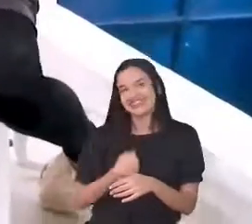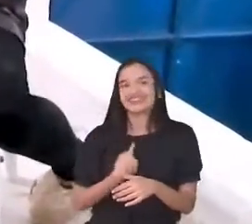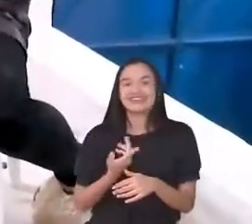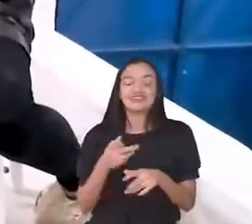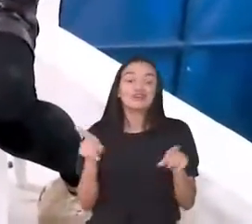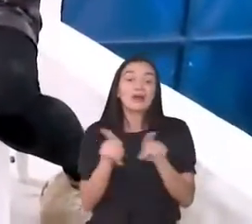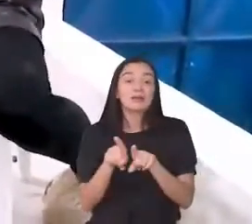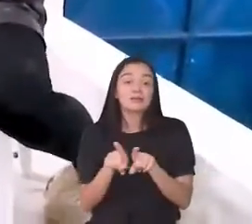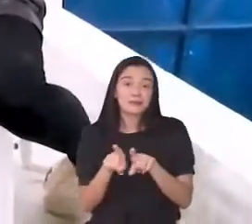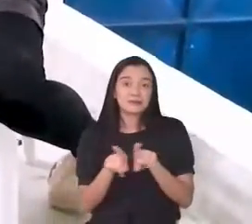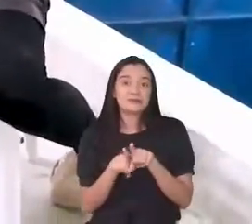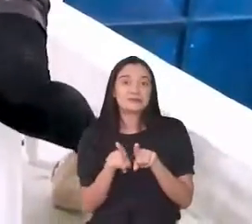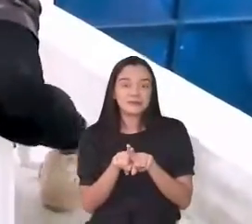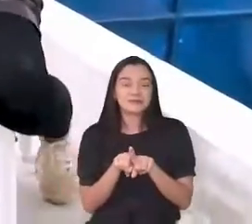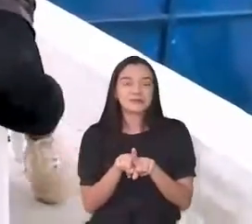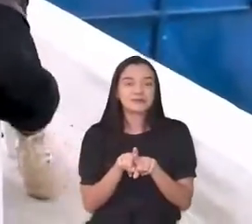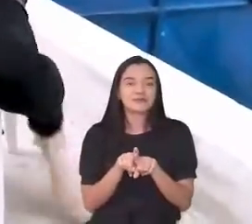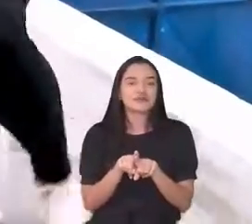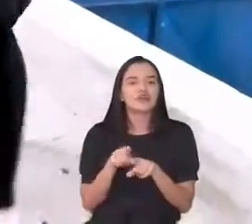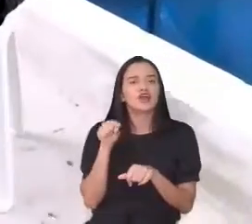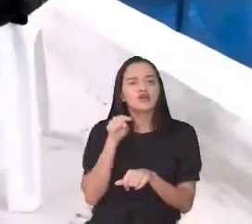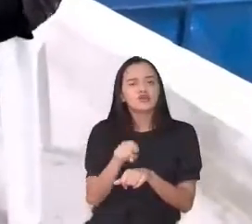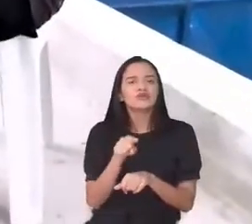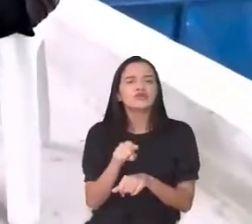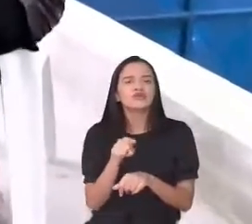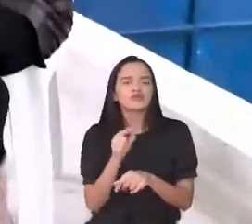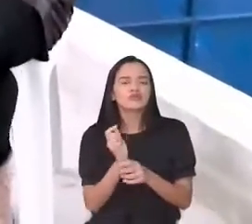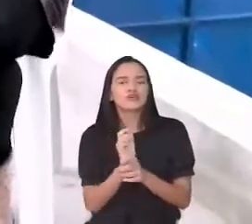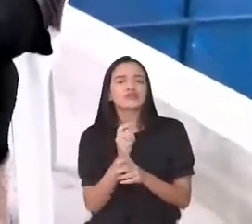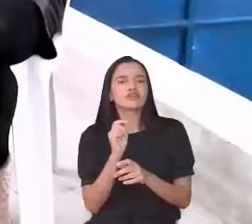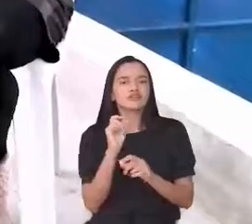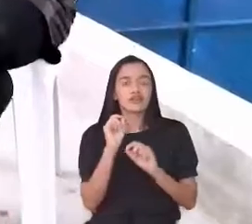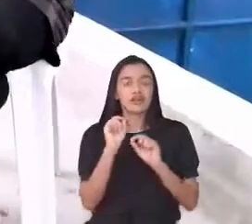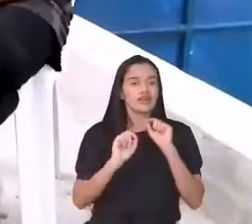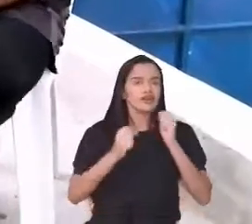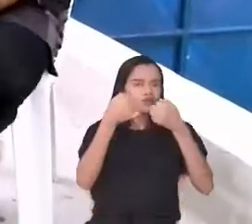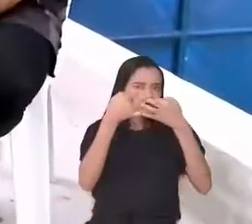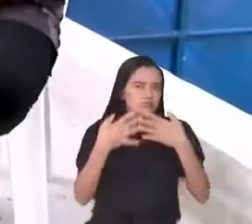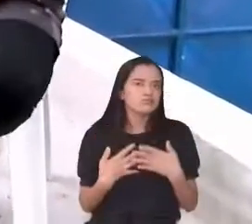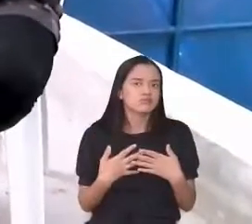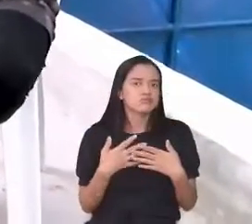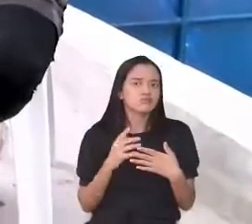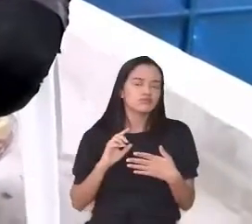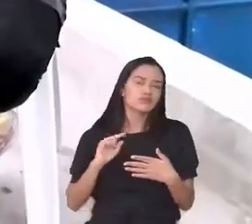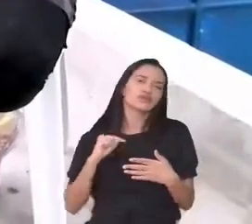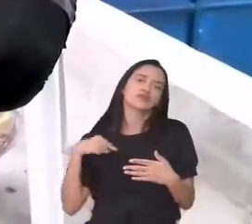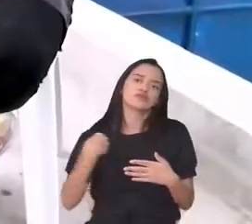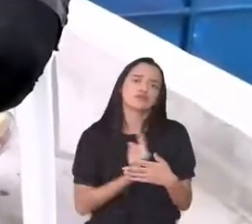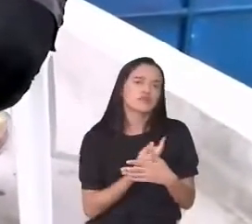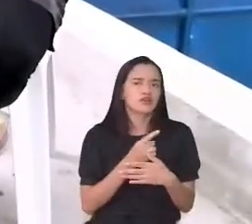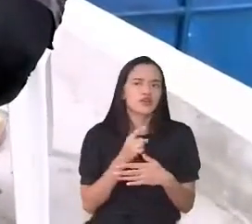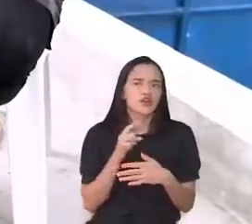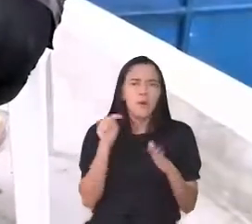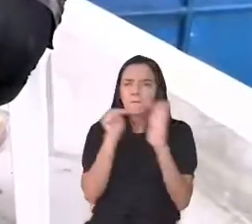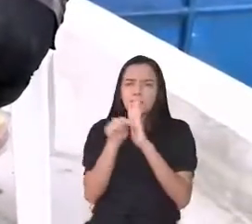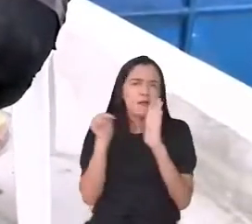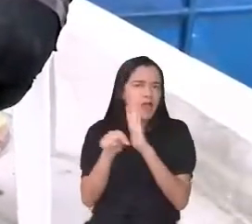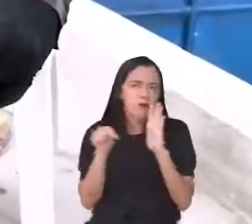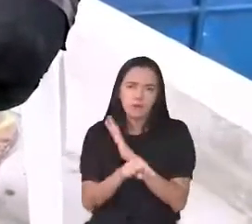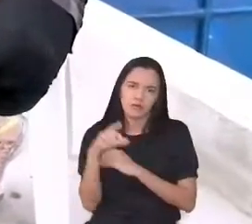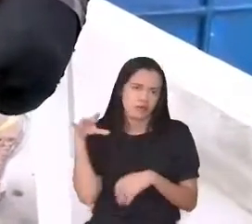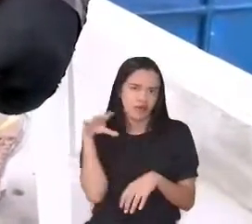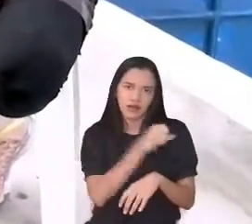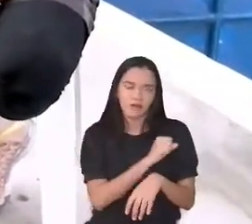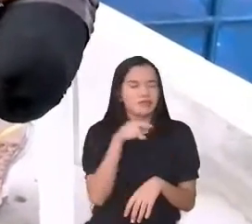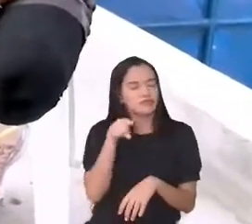também. Perfil. Também. Aí você faz um breve release do que você é. E aí a gente vai fazer uma coisa, são assim, perguntas bem rápidas, e